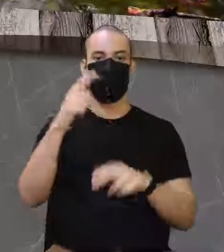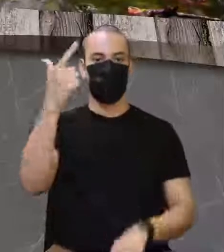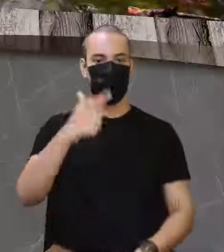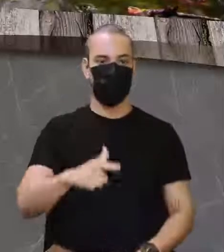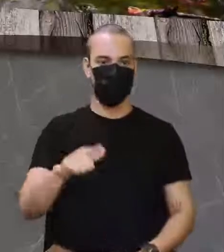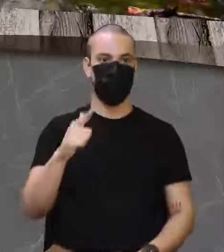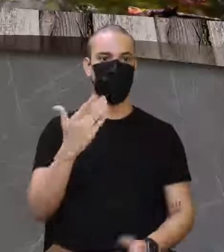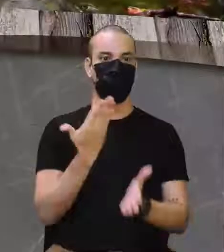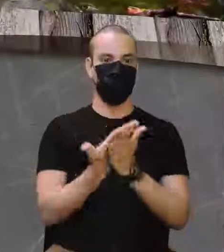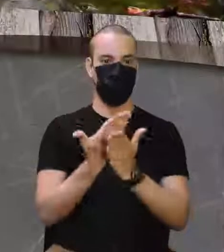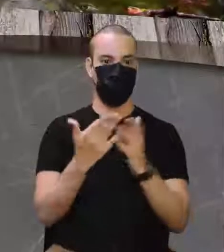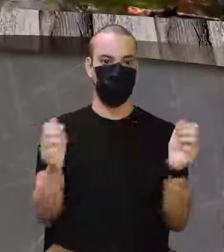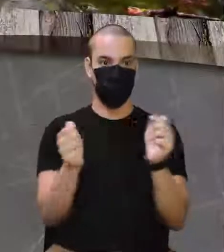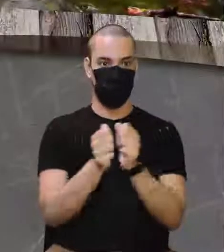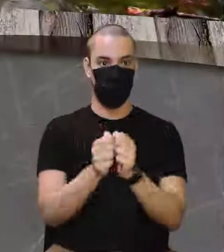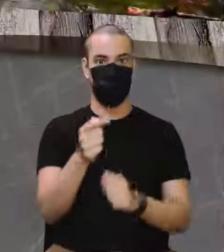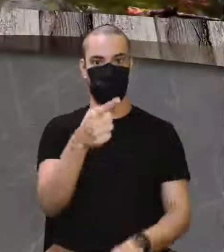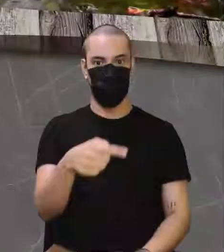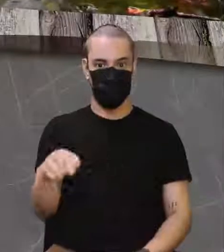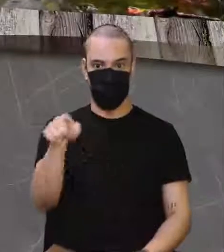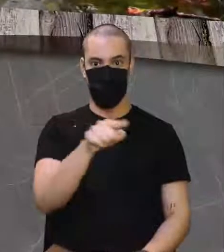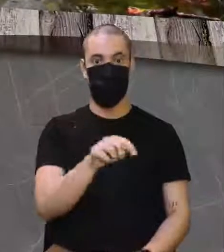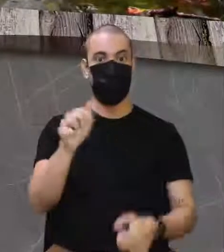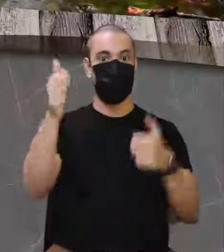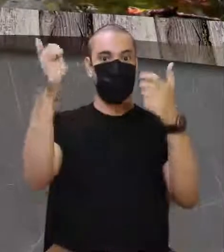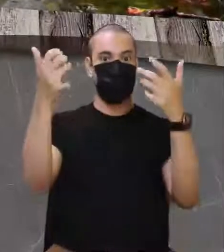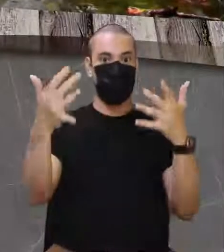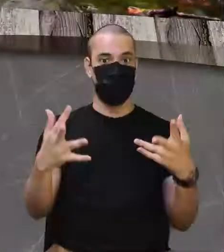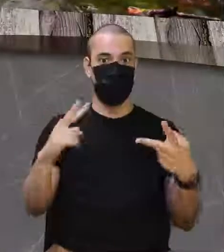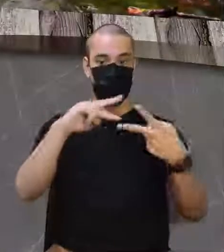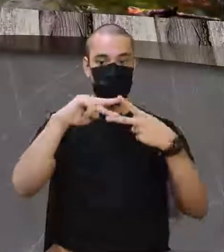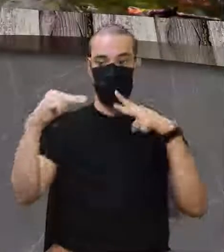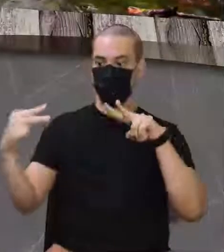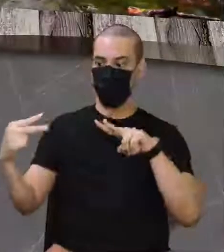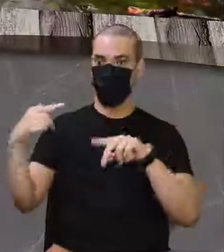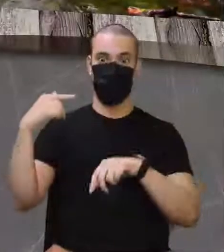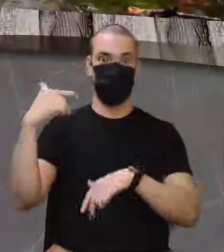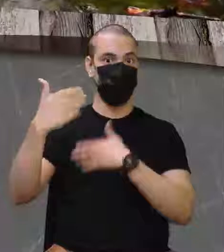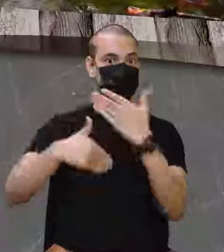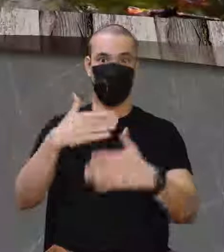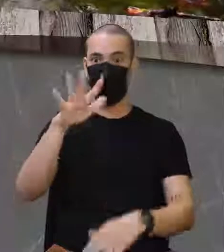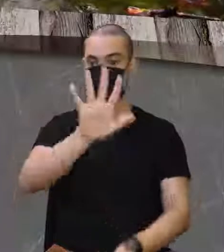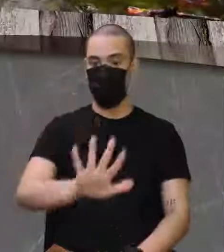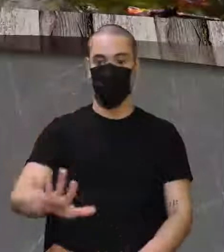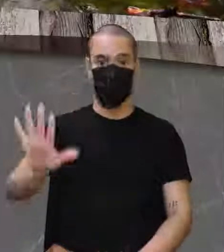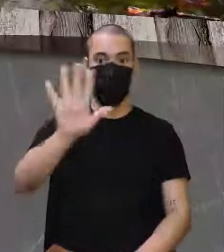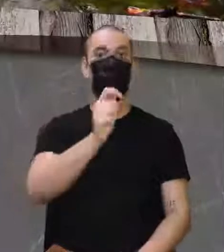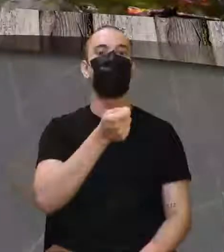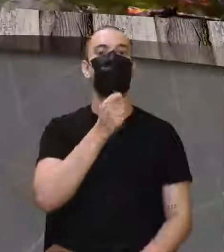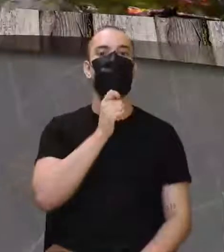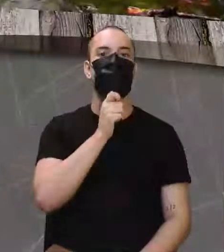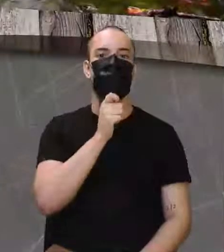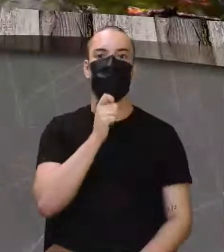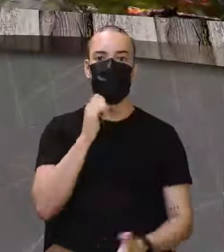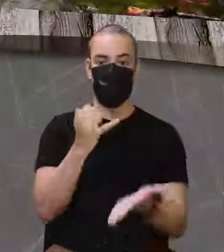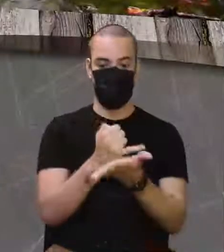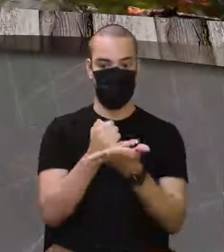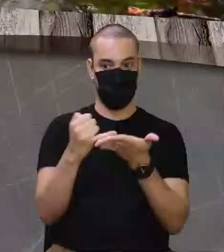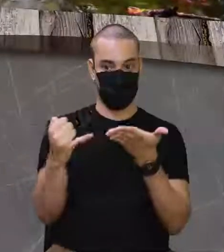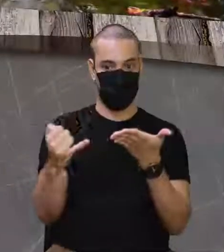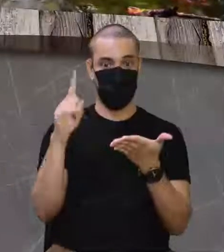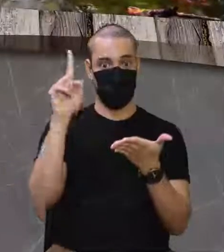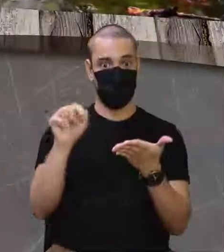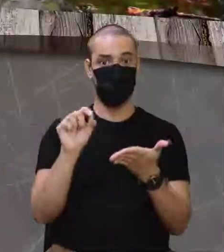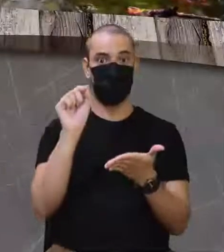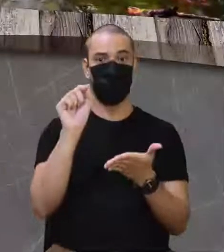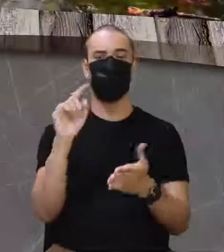vez aqui com vocês. A gente está falando sobre genética, de uma forma geral, né? A gente está na parte introdutória da genética. É um